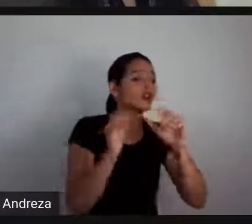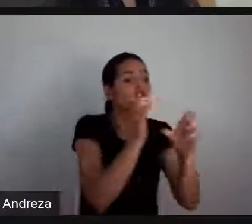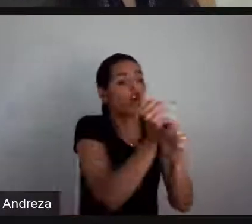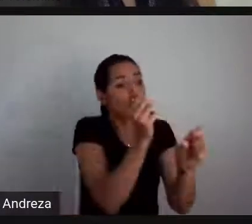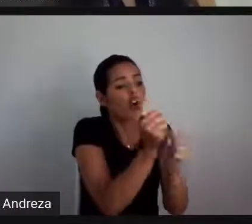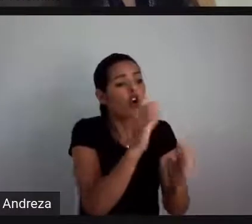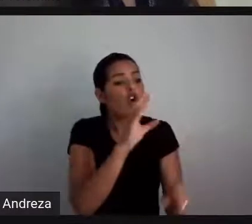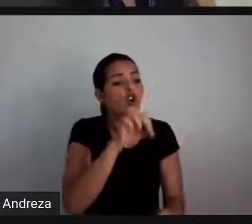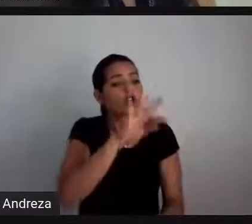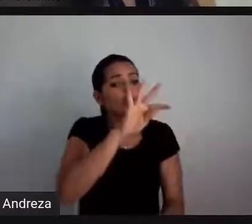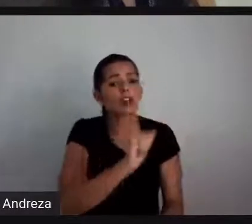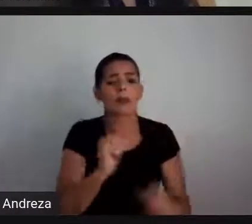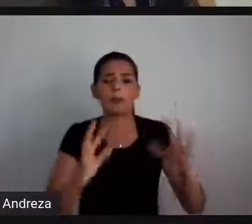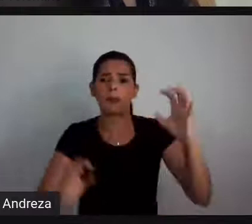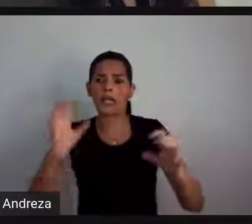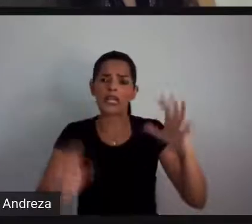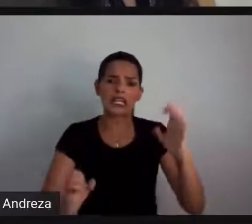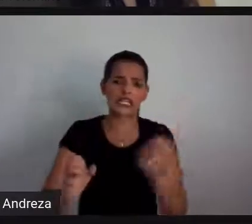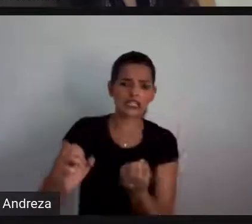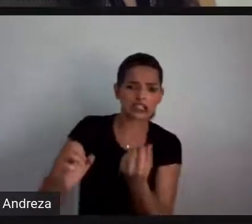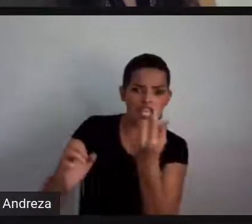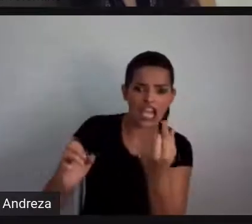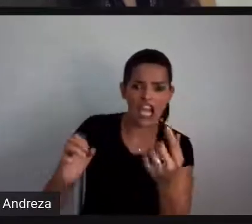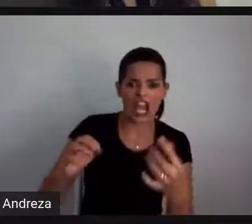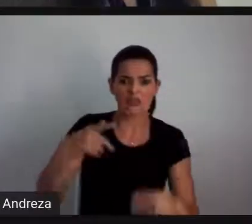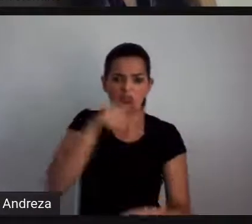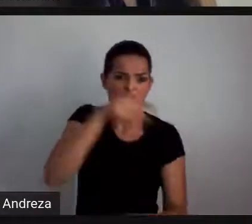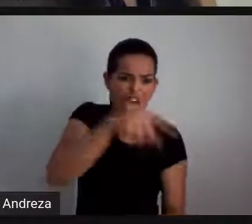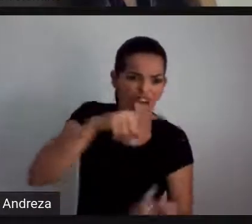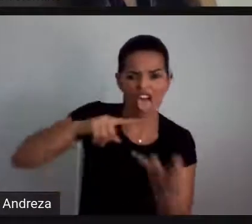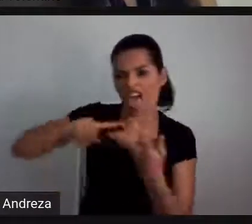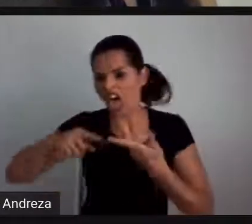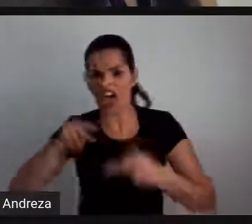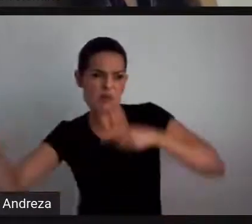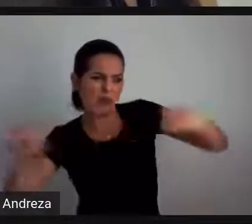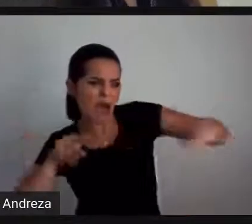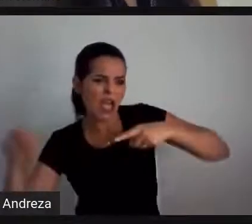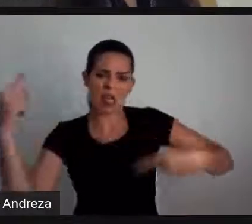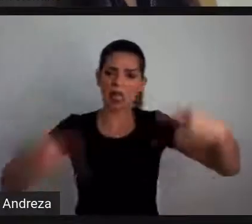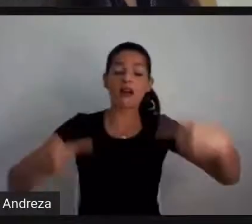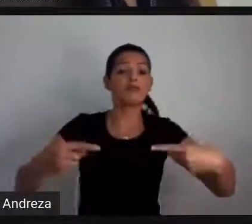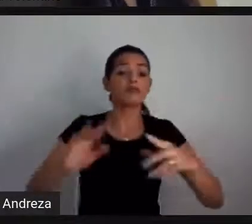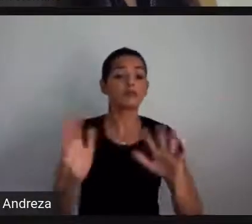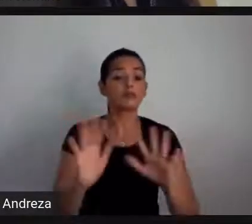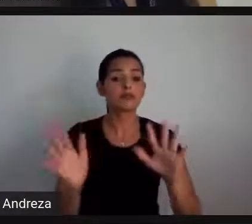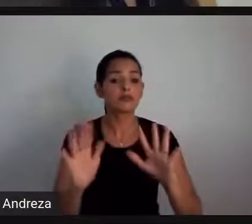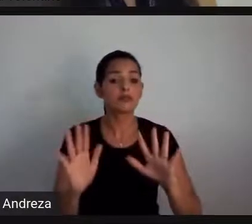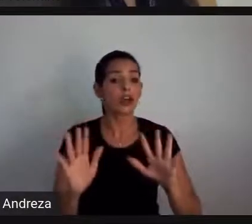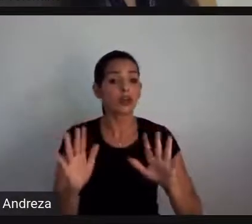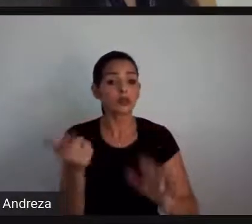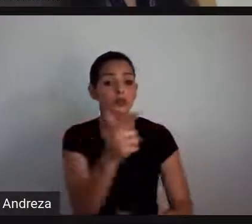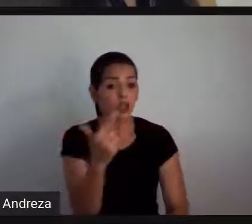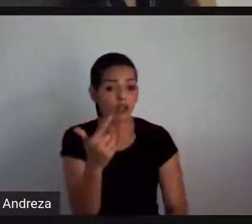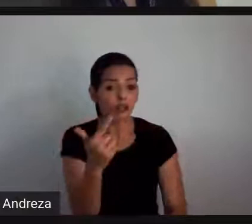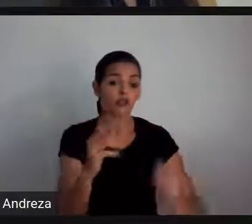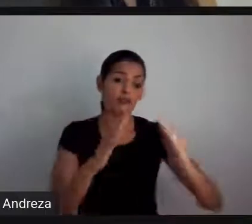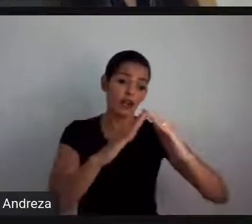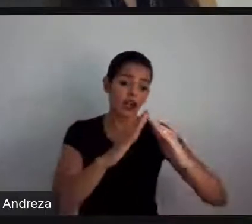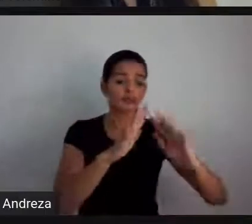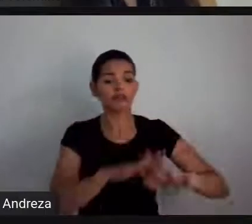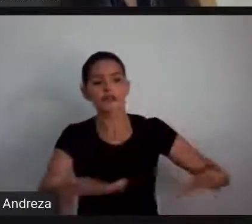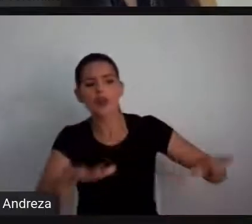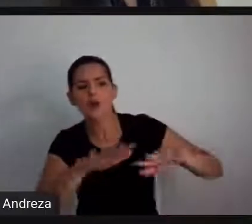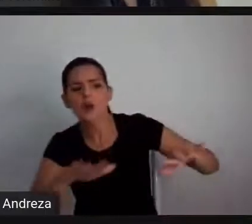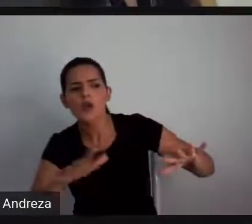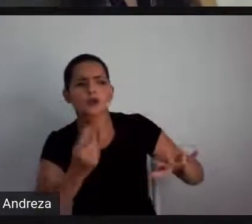se tinha muita briga em torno do dinheiro, não tinha muita disputa. Então, eu tenho um clima, uma relação já com o dinheiro que é mais tranquila. Então,